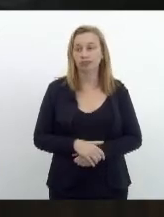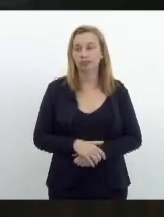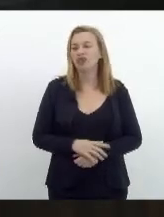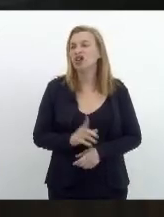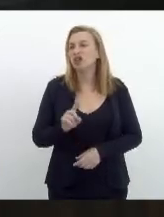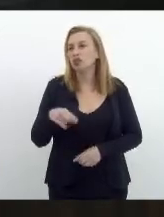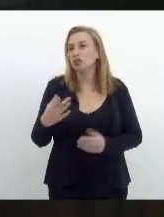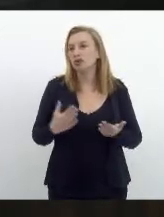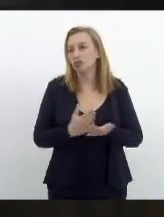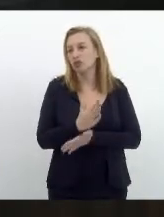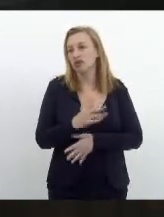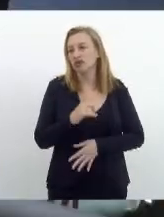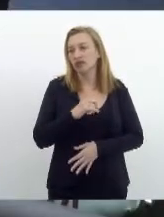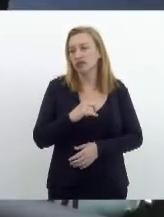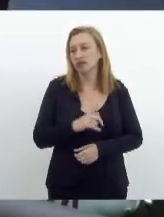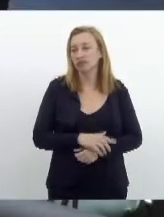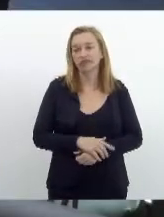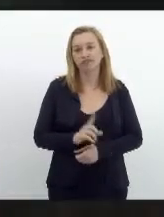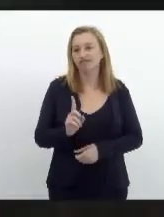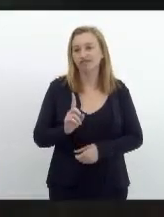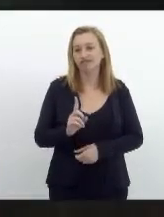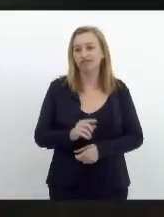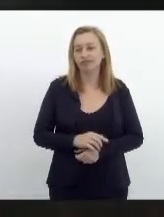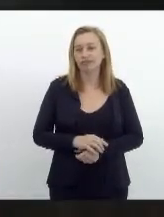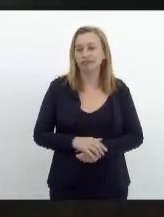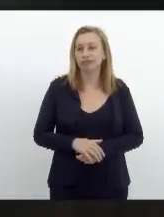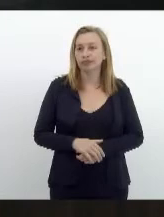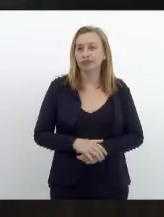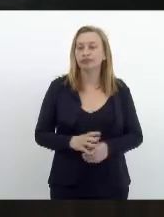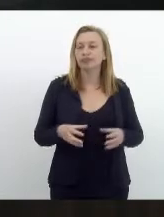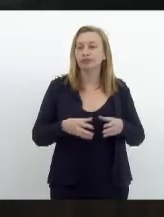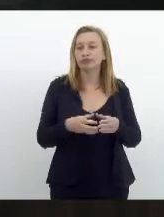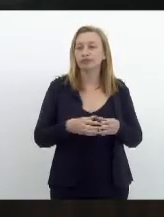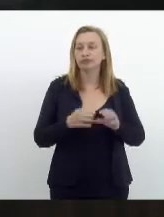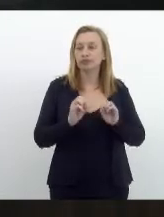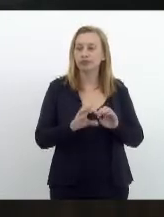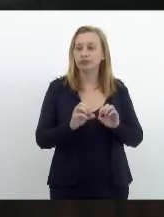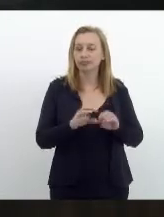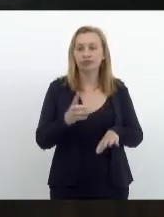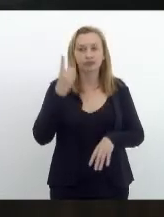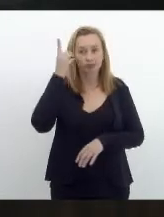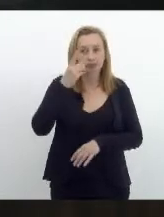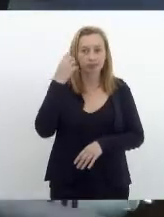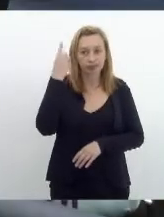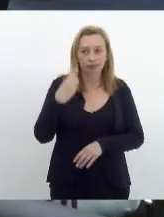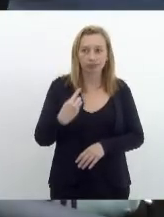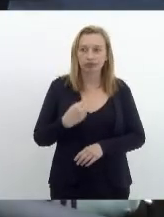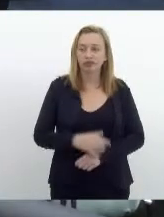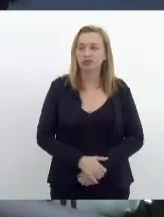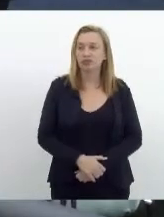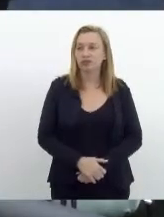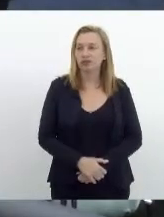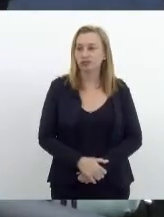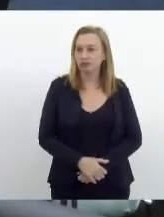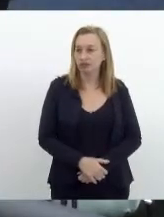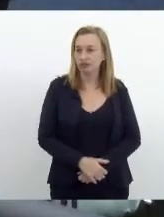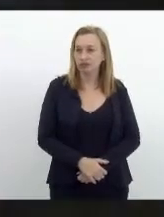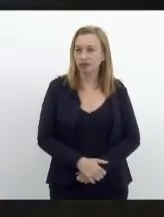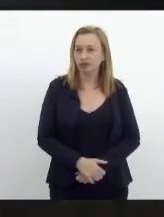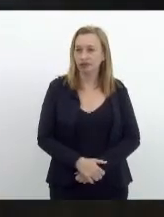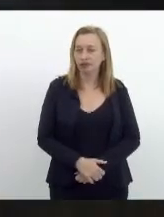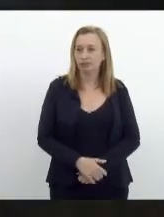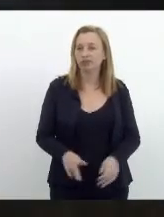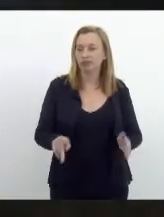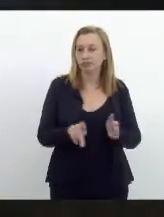aprovado. Eu vou designar pela Comissão de Educação a deputada Dani Monteiro. Inclusive, ela é